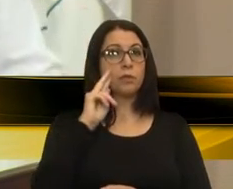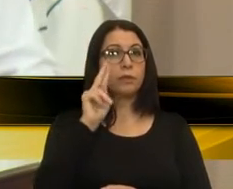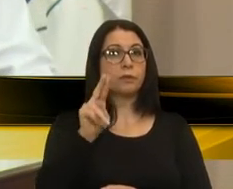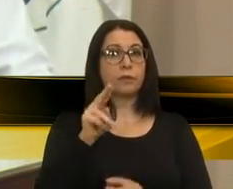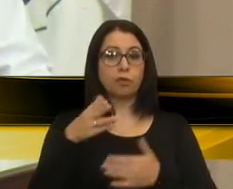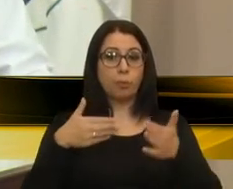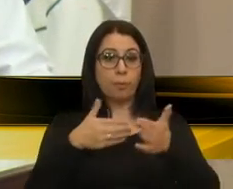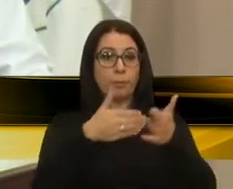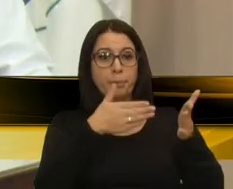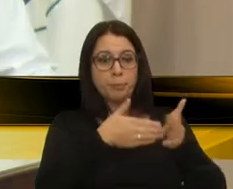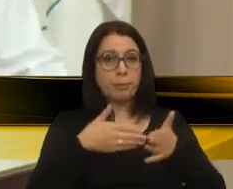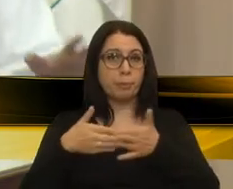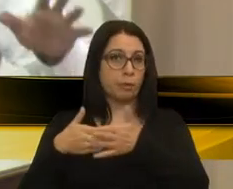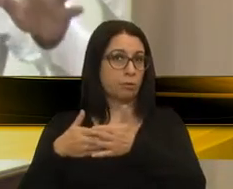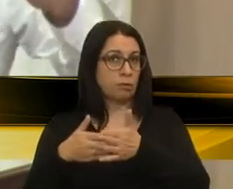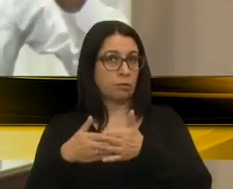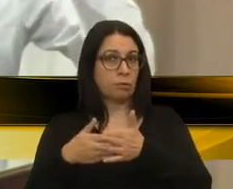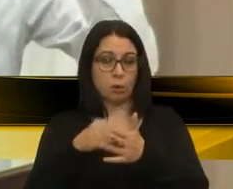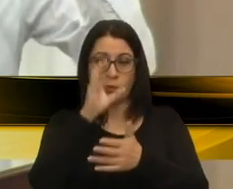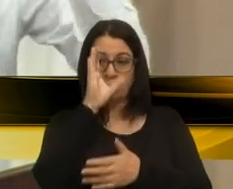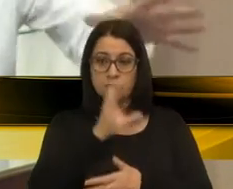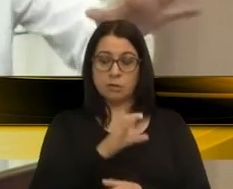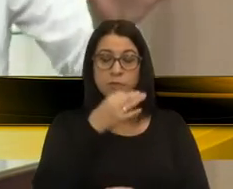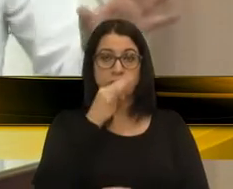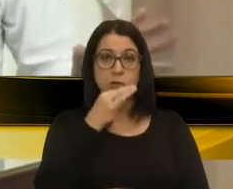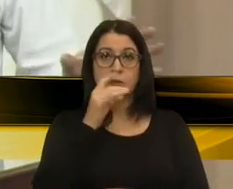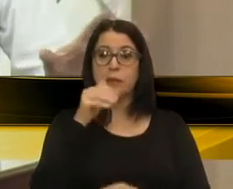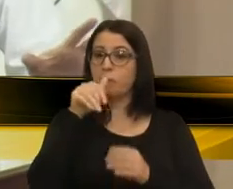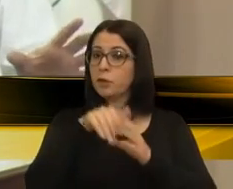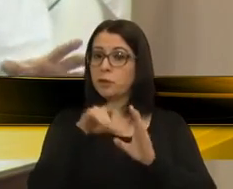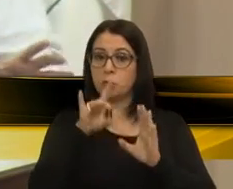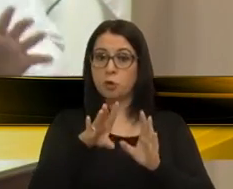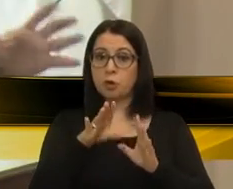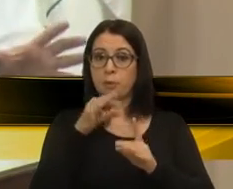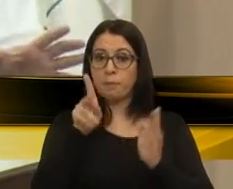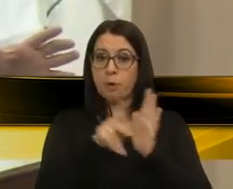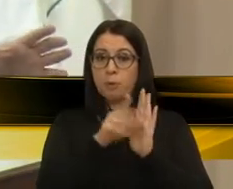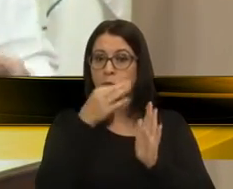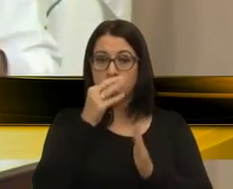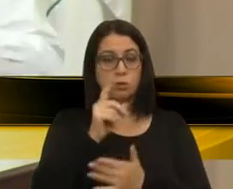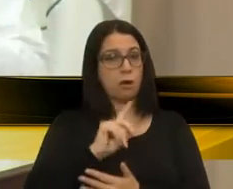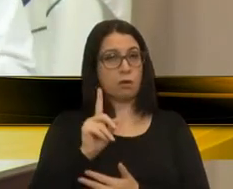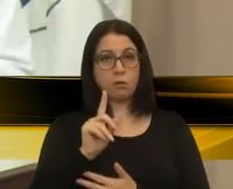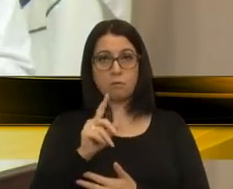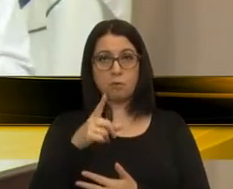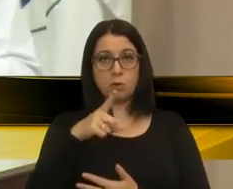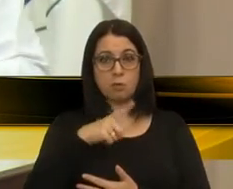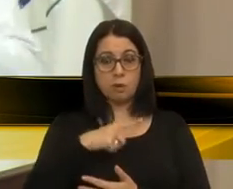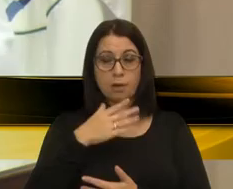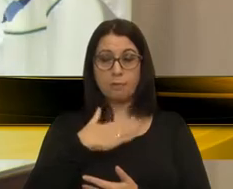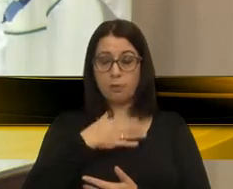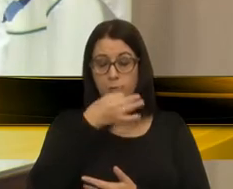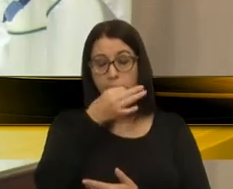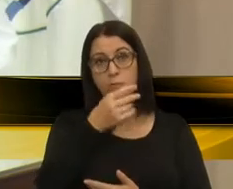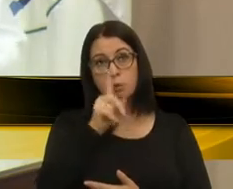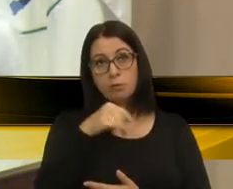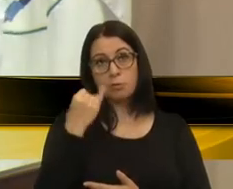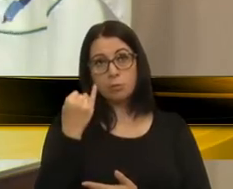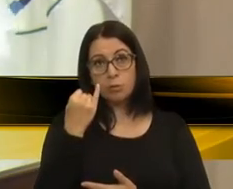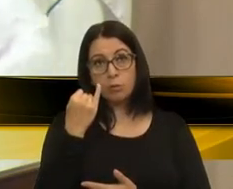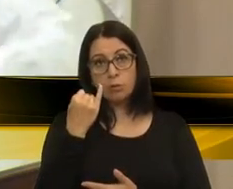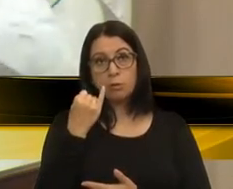porteiras. Então, o cidadão caxiense só tem que votar em quem é de Caxias. Não. Eu tenho minha visão que isso é importante. Isso